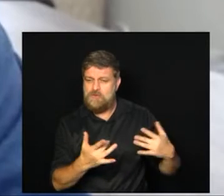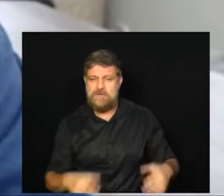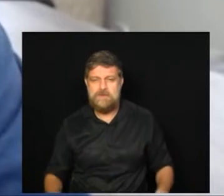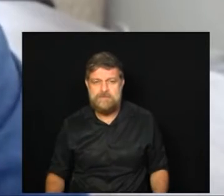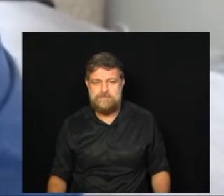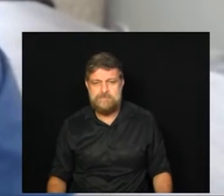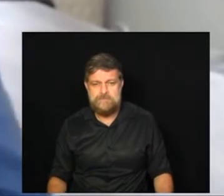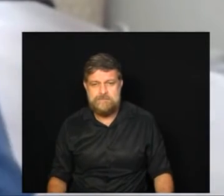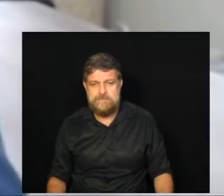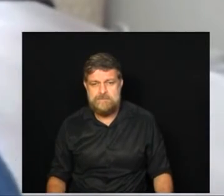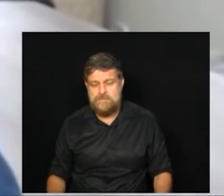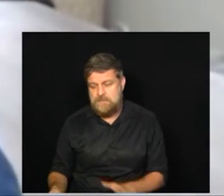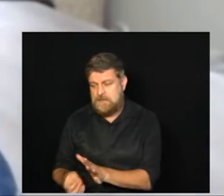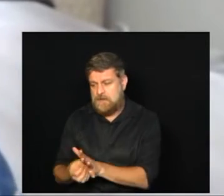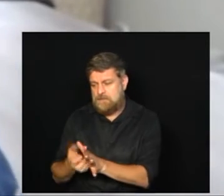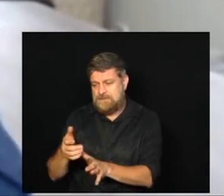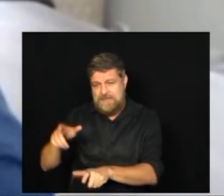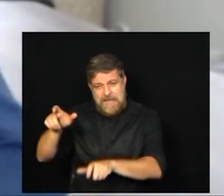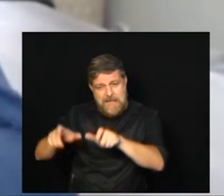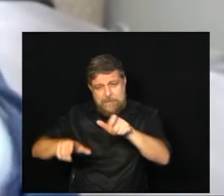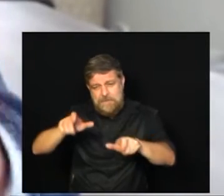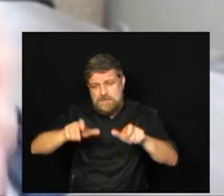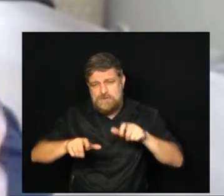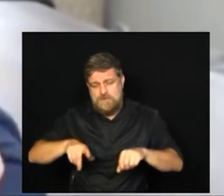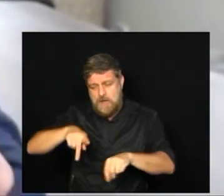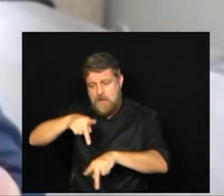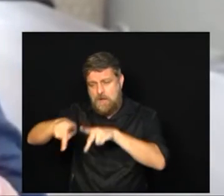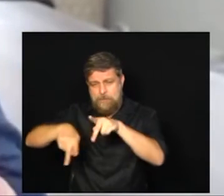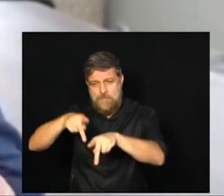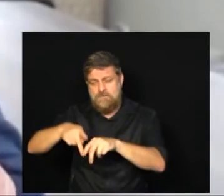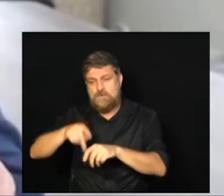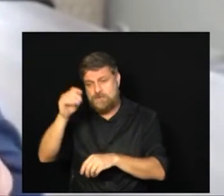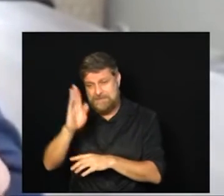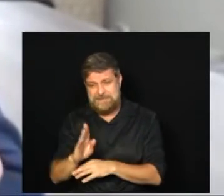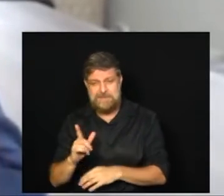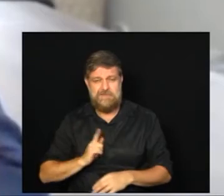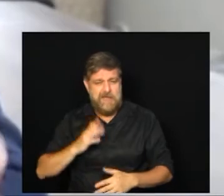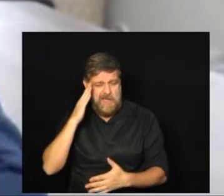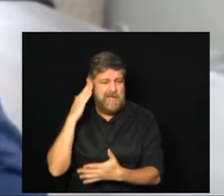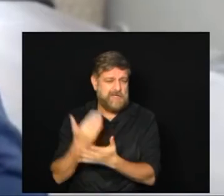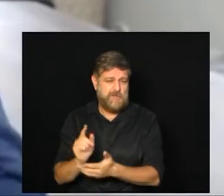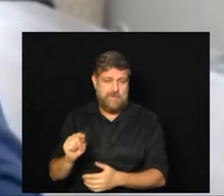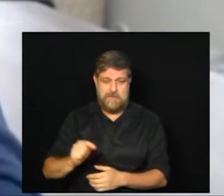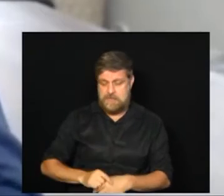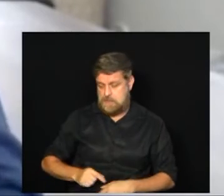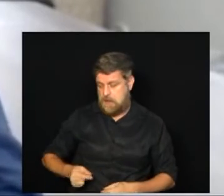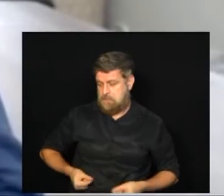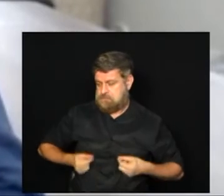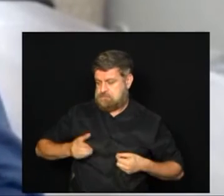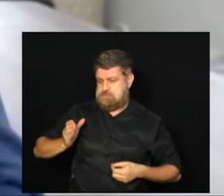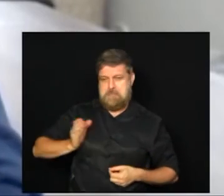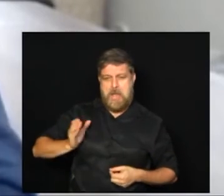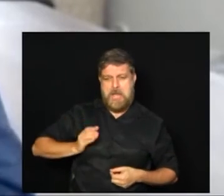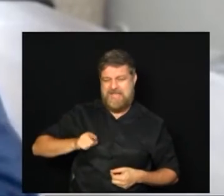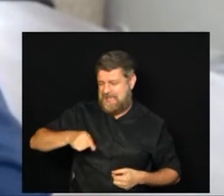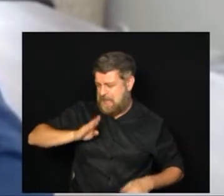não vive só isolado no mundo, né? As pessoas à nossa volta são nossos irmãos, de certa forma, né?